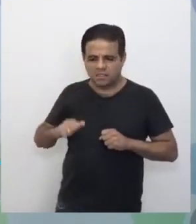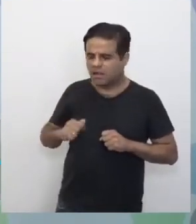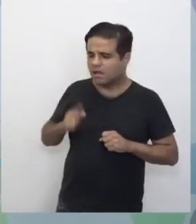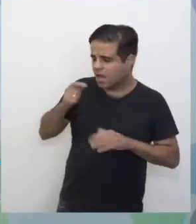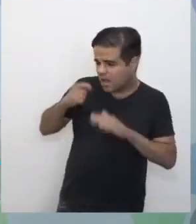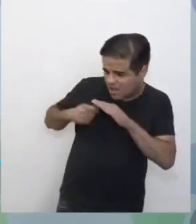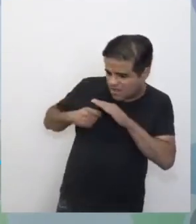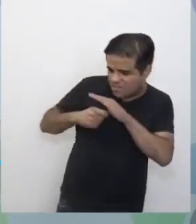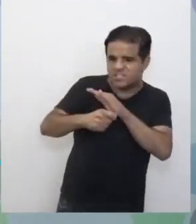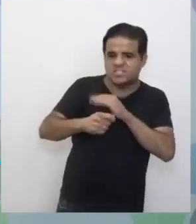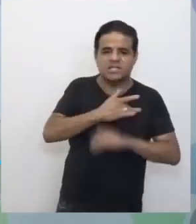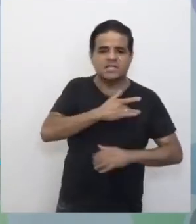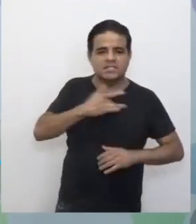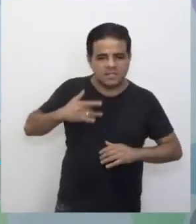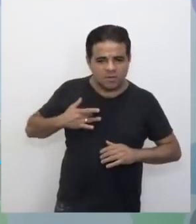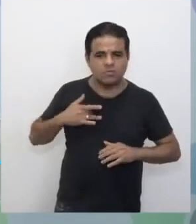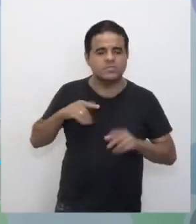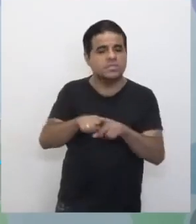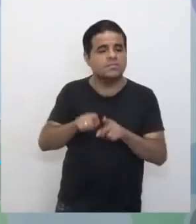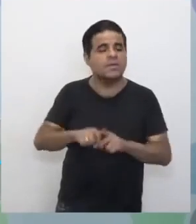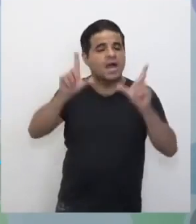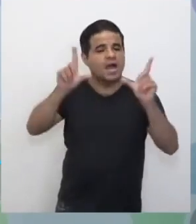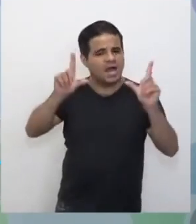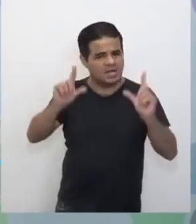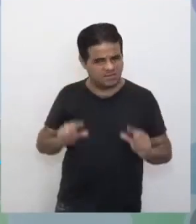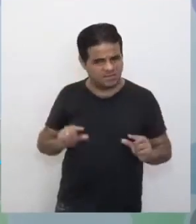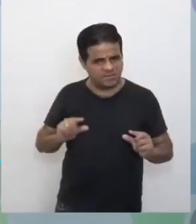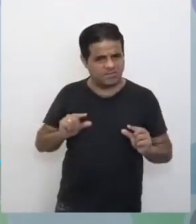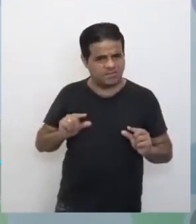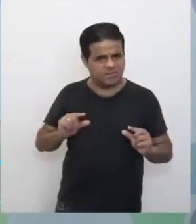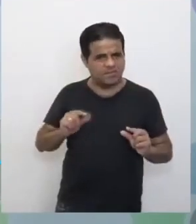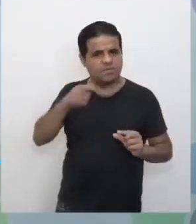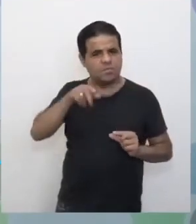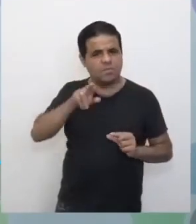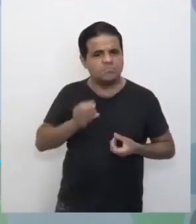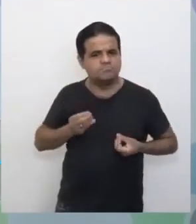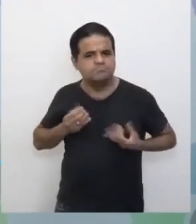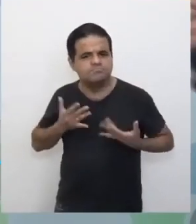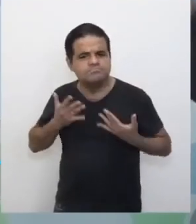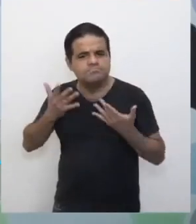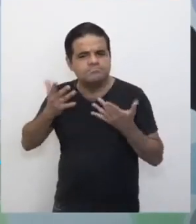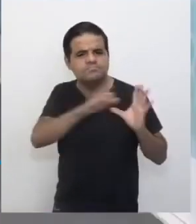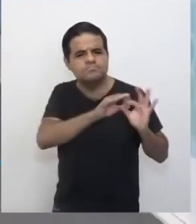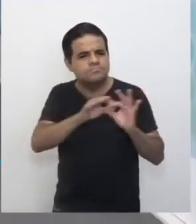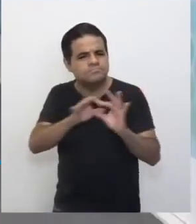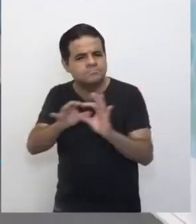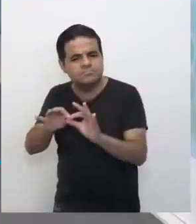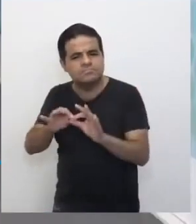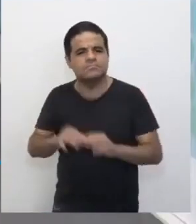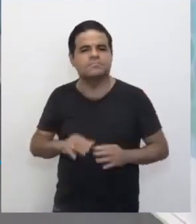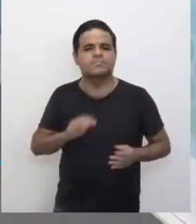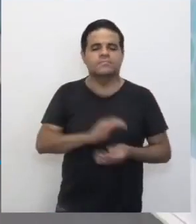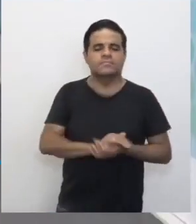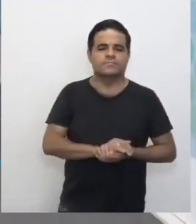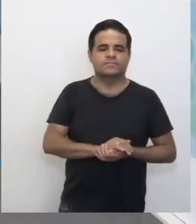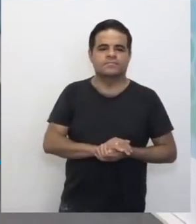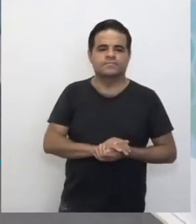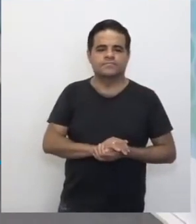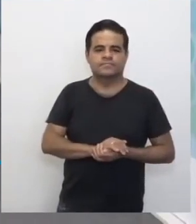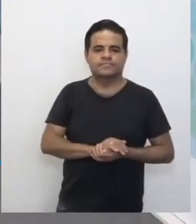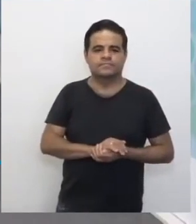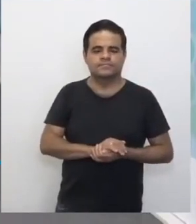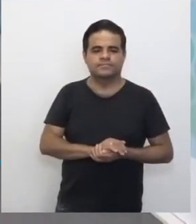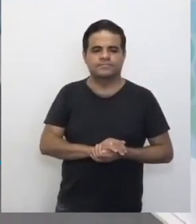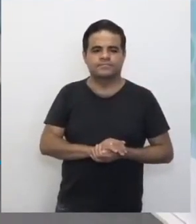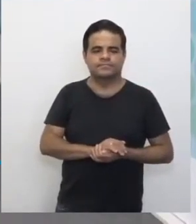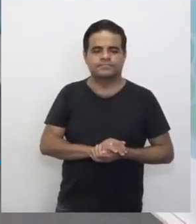investir na saúde, também alivia o ar. Vamos pensar aí como seria esse Ó, contexto. a Raquel, só para pegar aqui uma resposta que está fugindo um